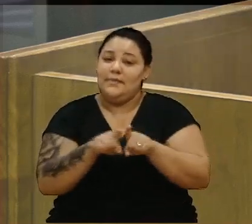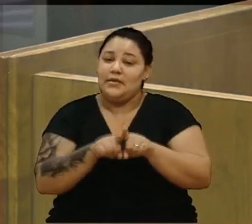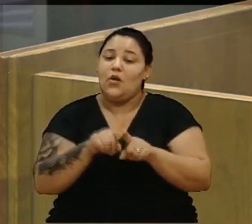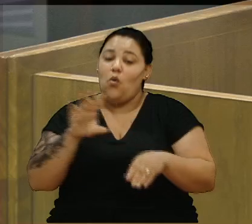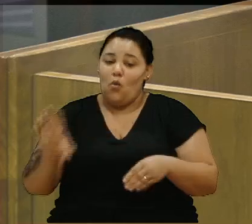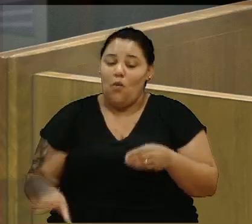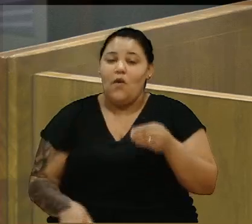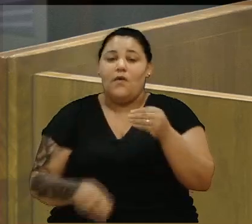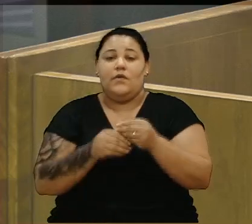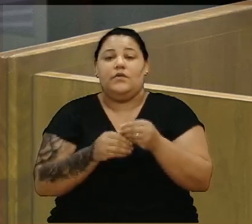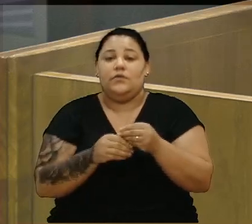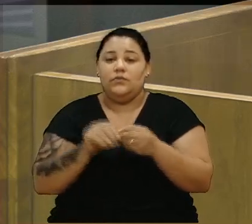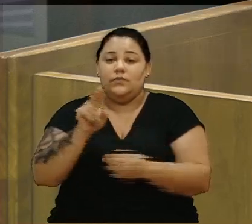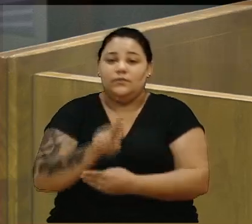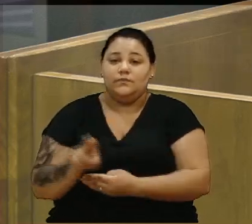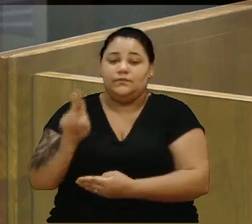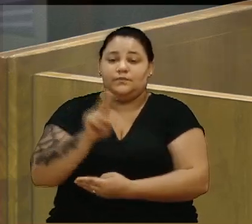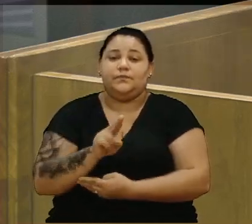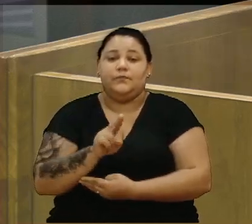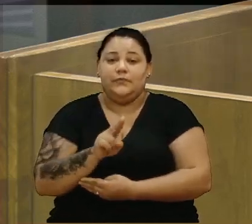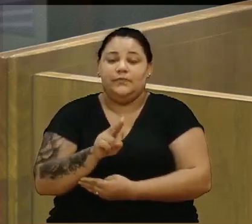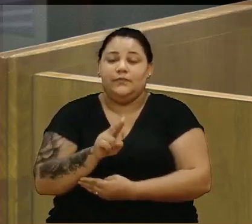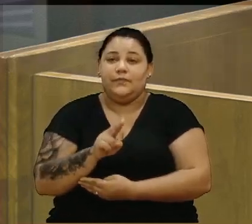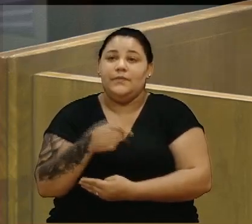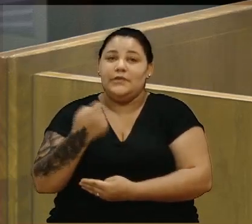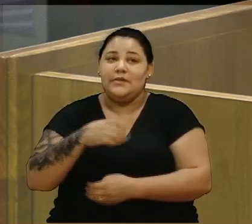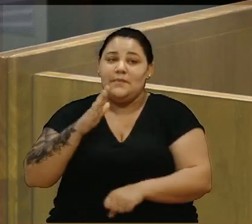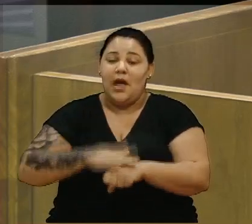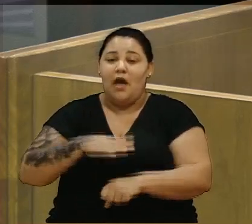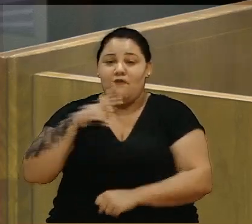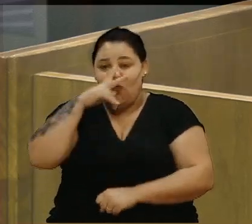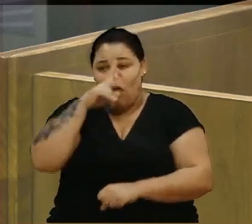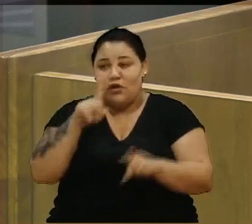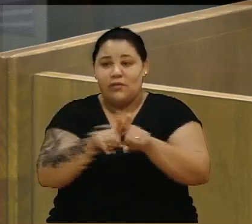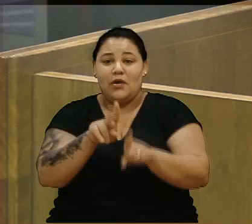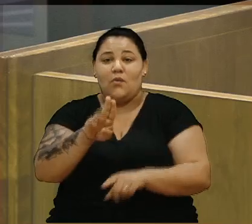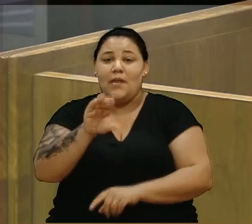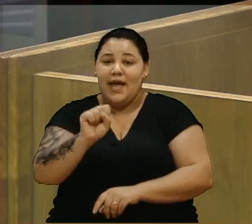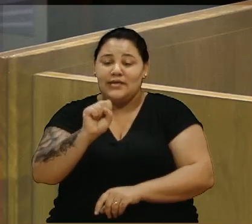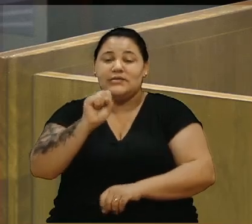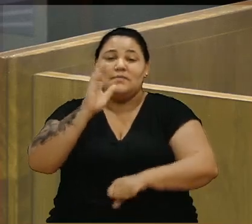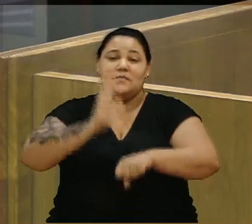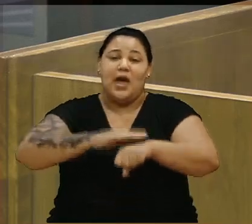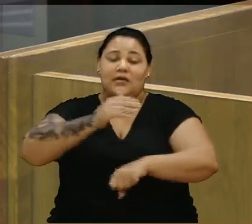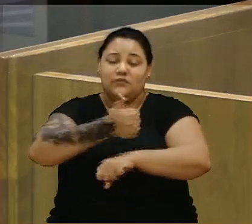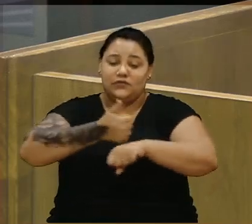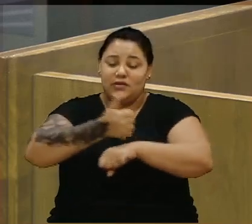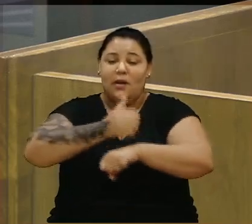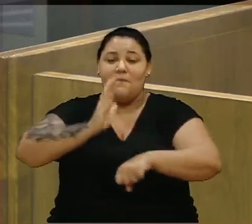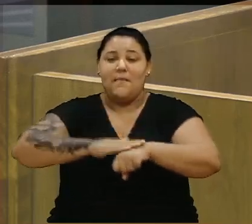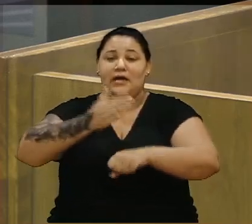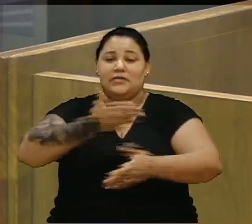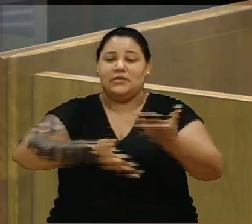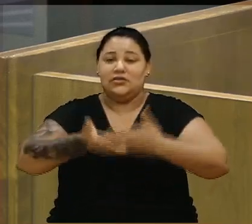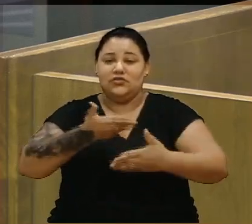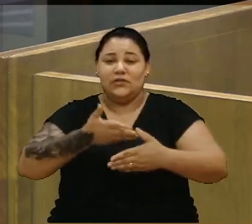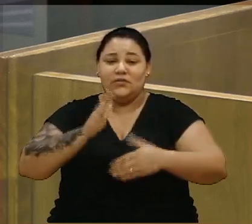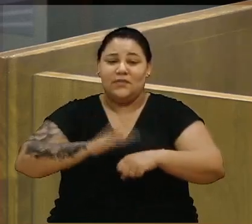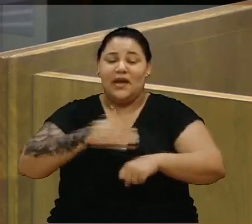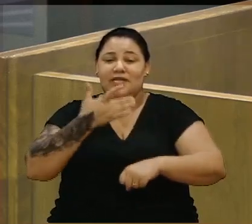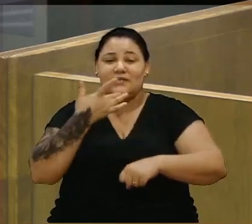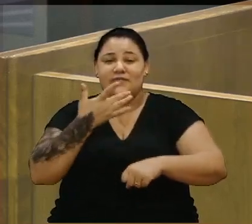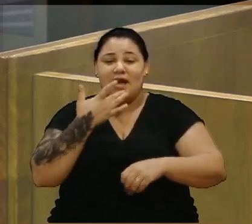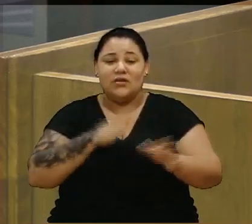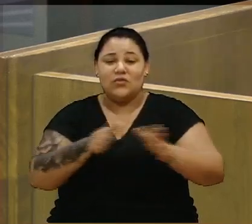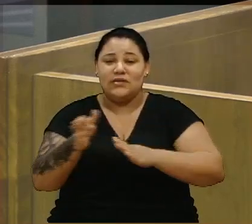nós precisamos fortalecer as UBSs com mais profissionais, com mais consulta para as pessoas, facilitar o acesso. E isso